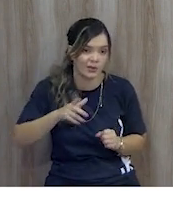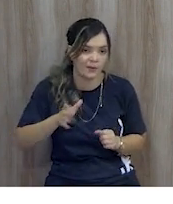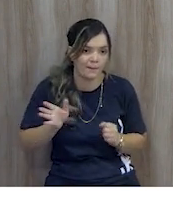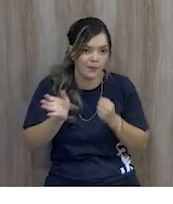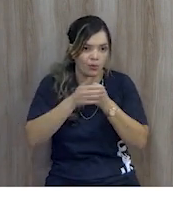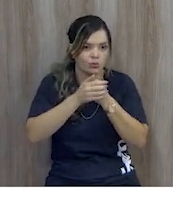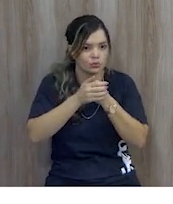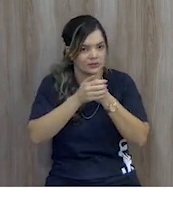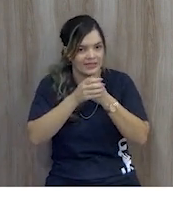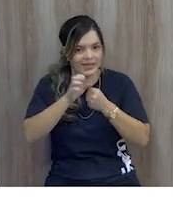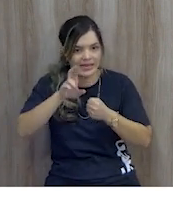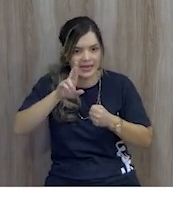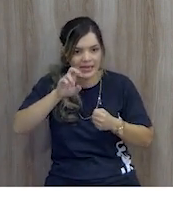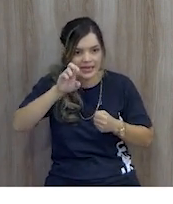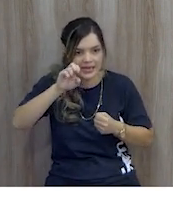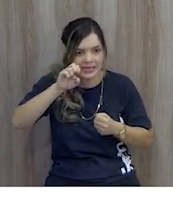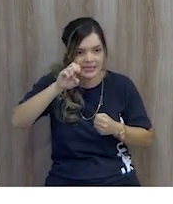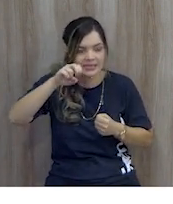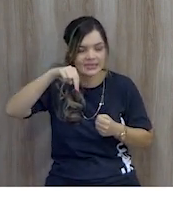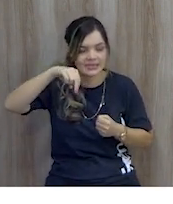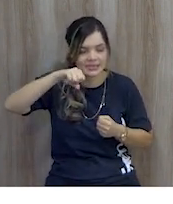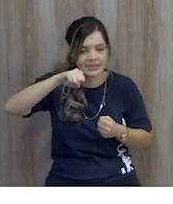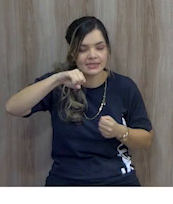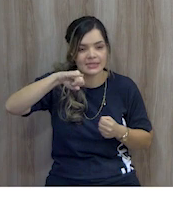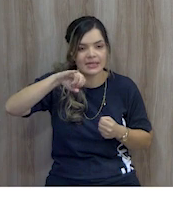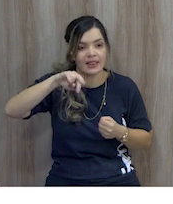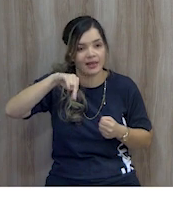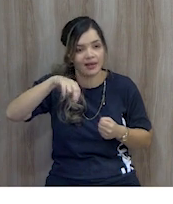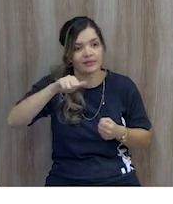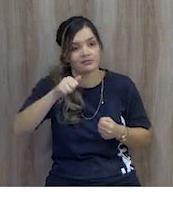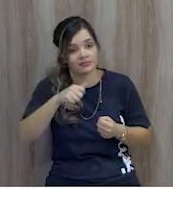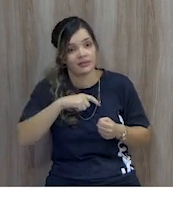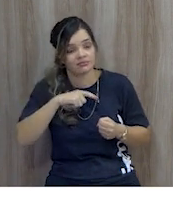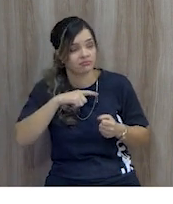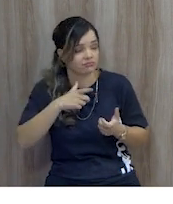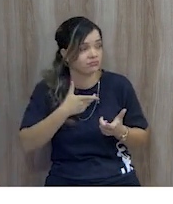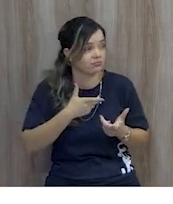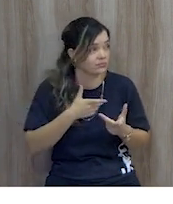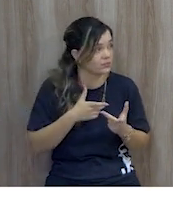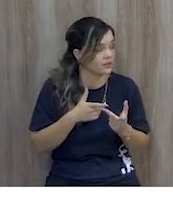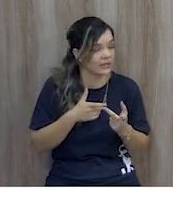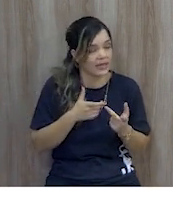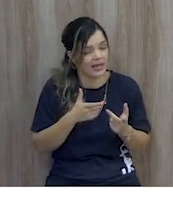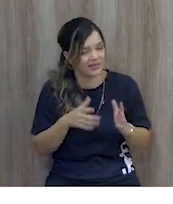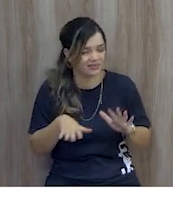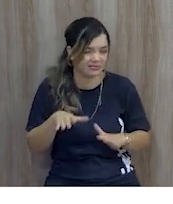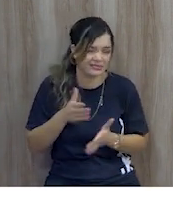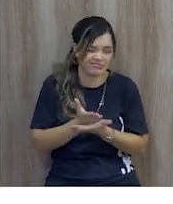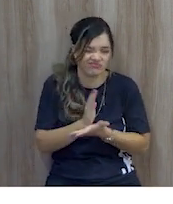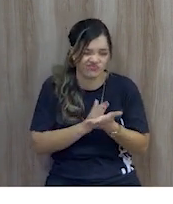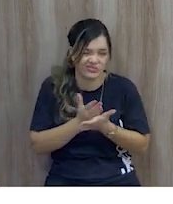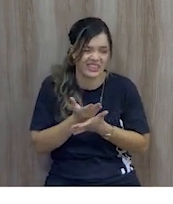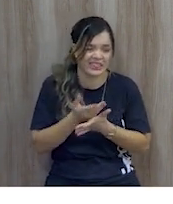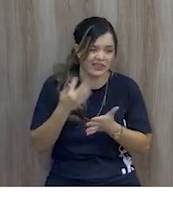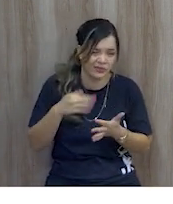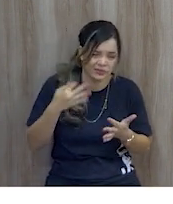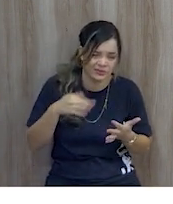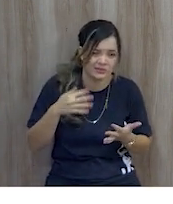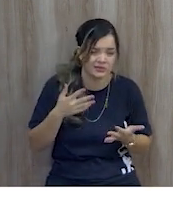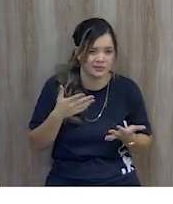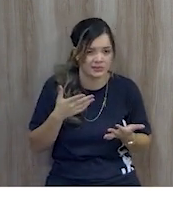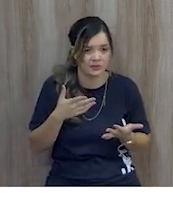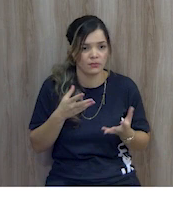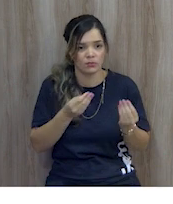Ou às vezes essa raiz está exposta e eu não tenho sensibilidade, eu não sinto nada, e às vezes não incomoda. A gente vê que muitas vezes